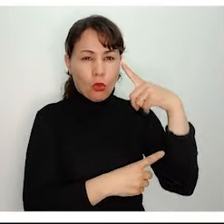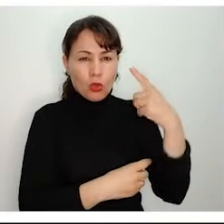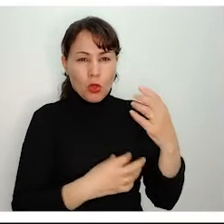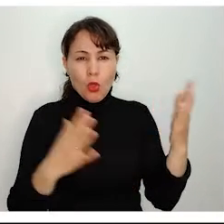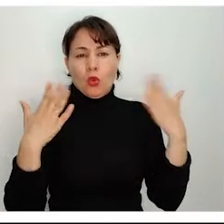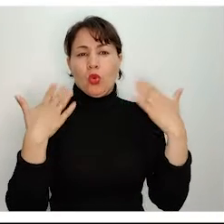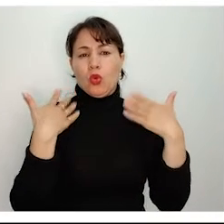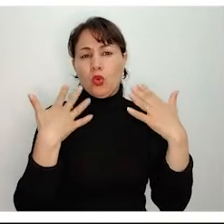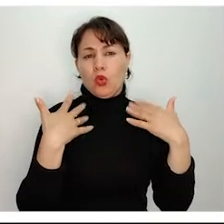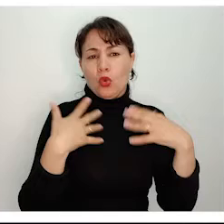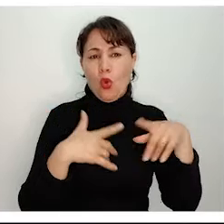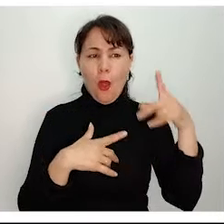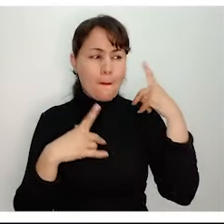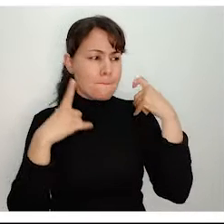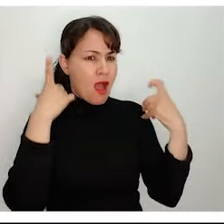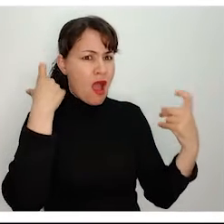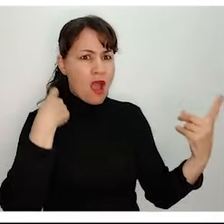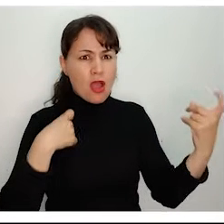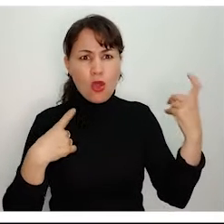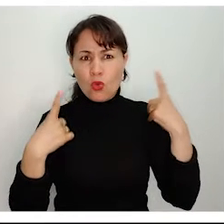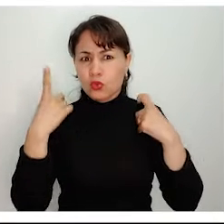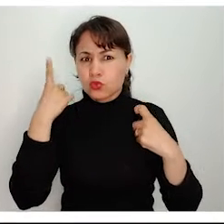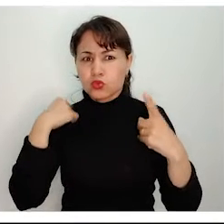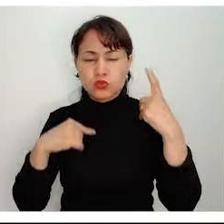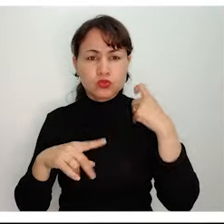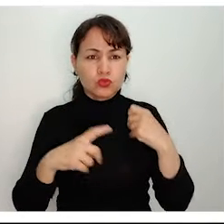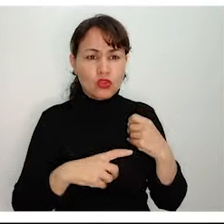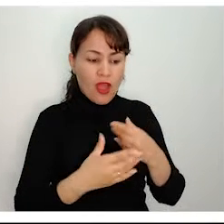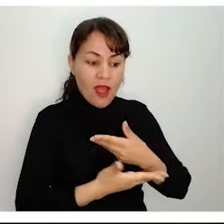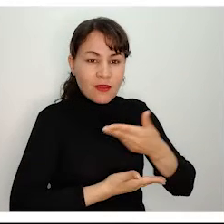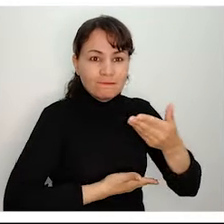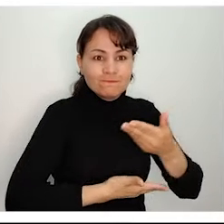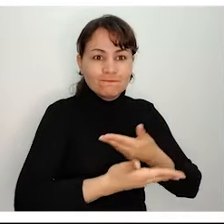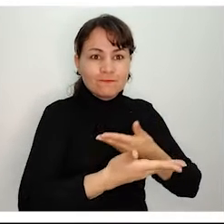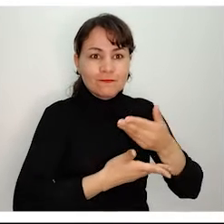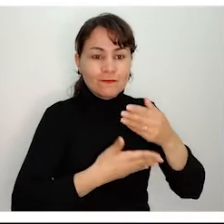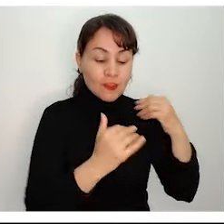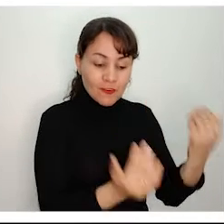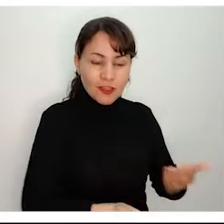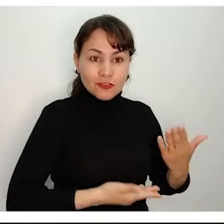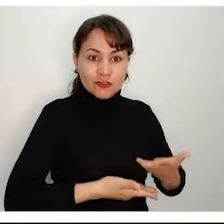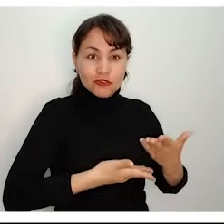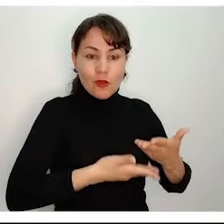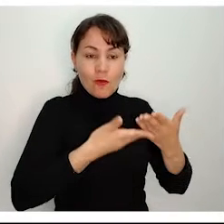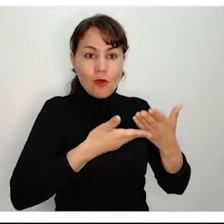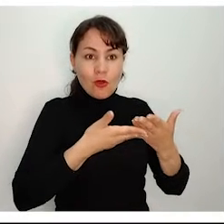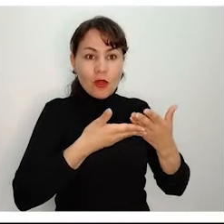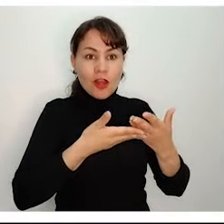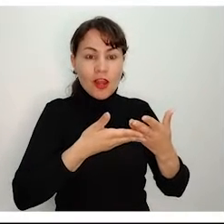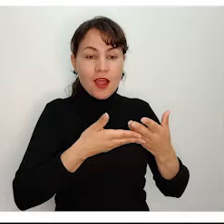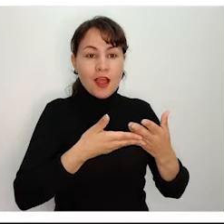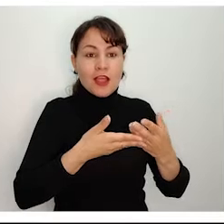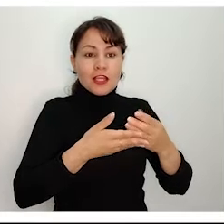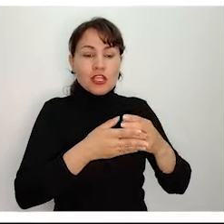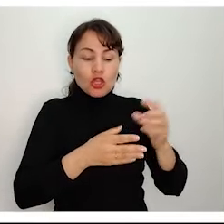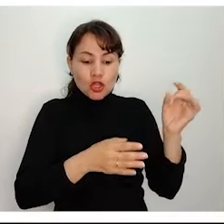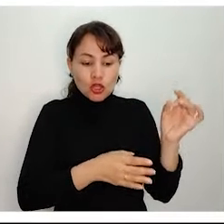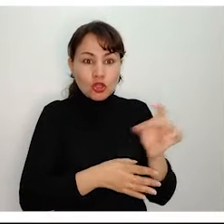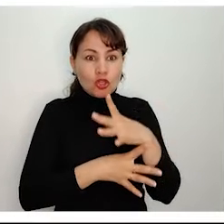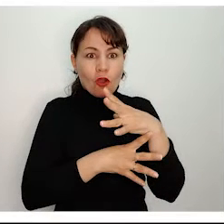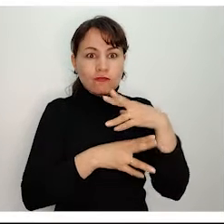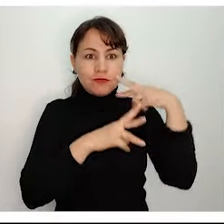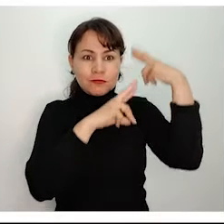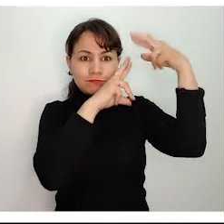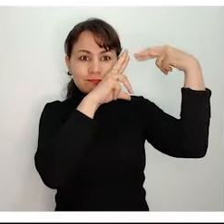luz, temperatura, som, pressão, essa interação vai estimular a formação de